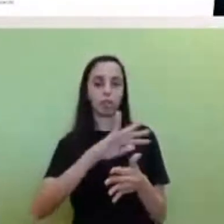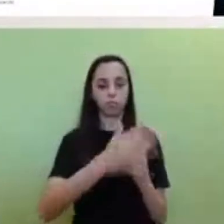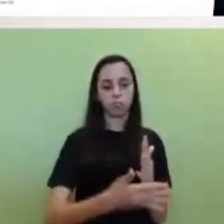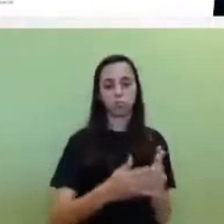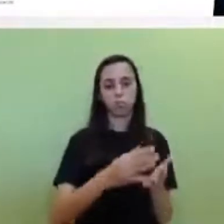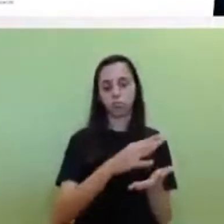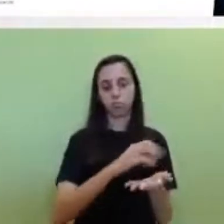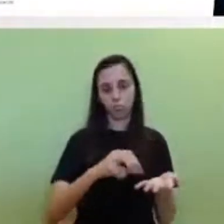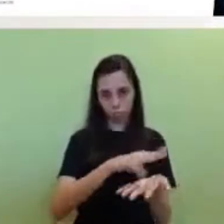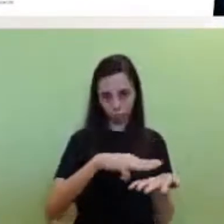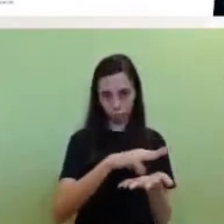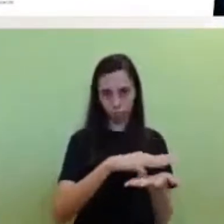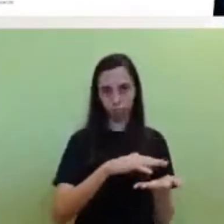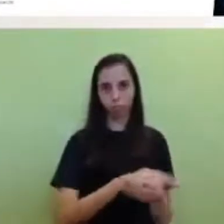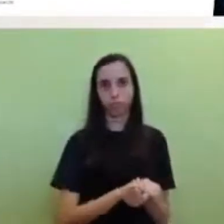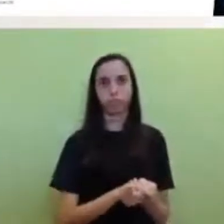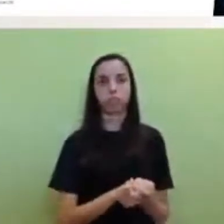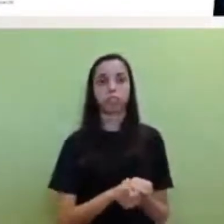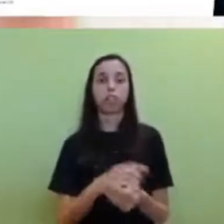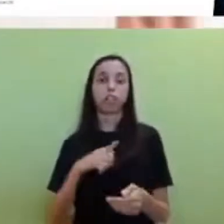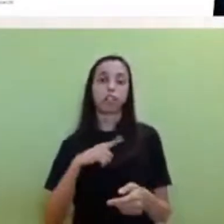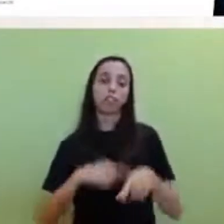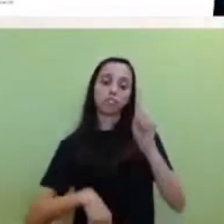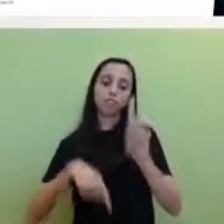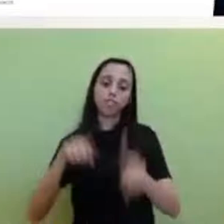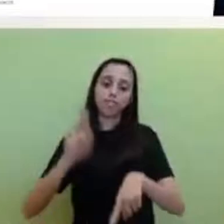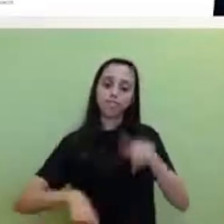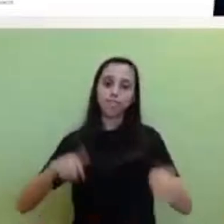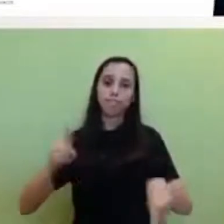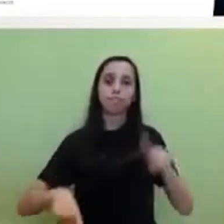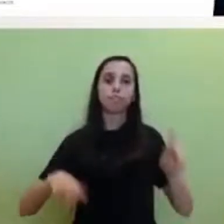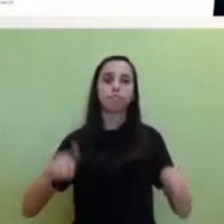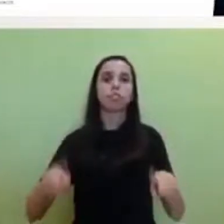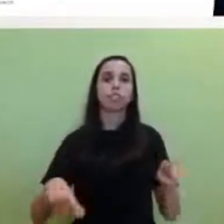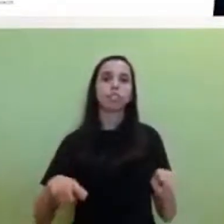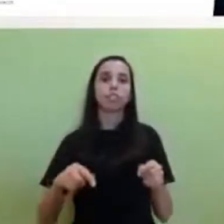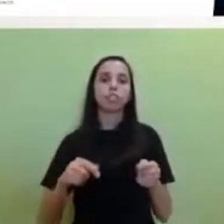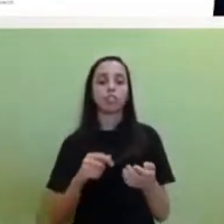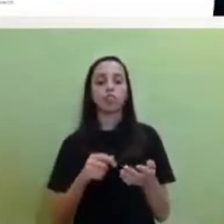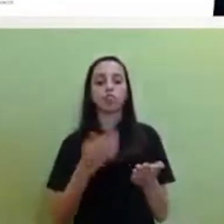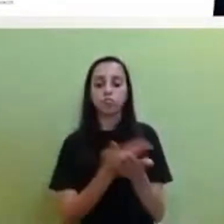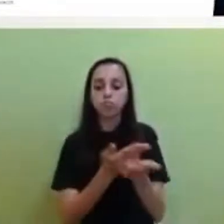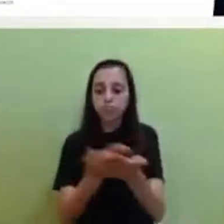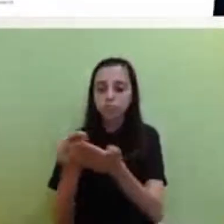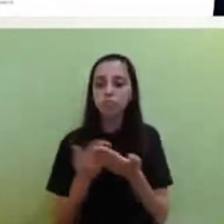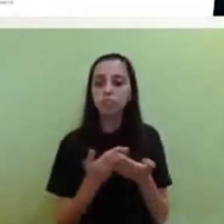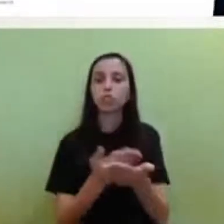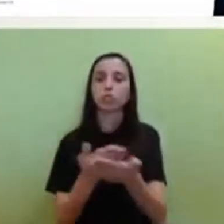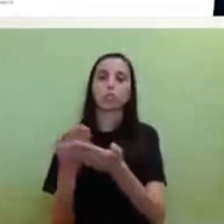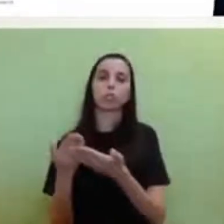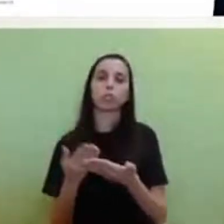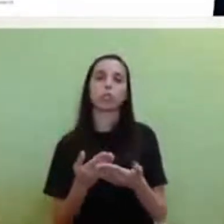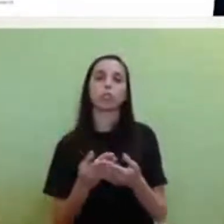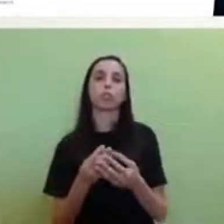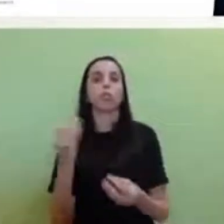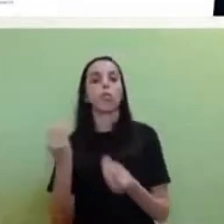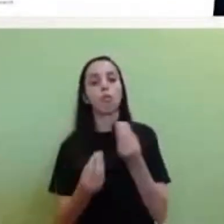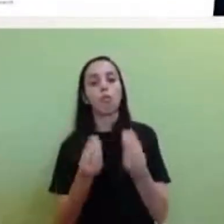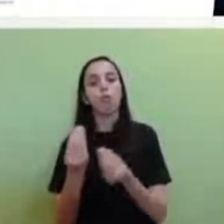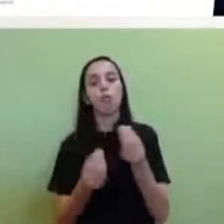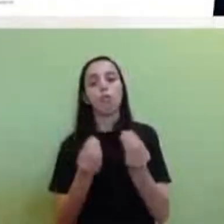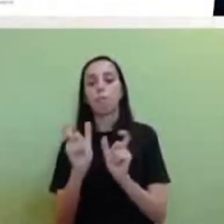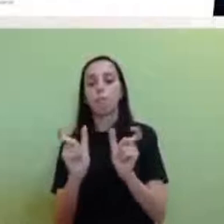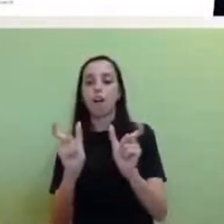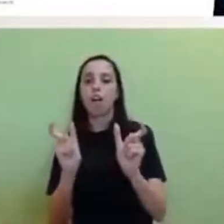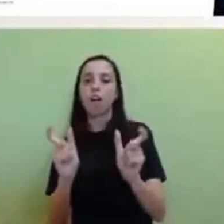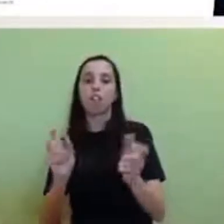ter uma variação de uma possibilidade grande de estudo, né? Como que tal palavra está sendo